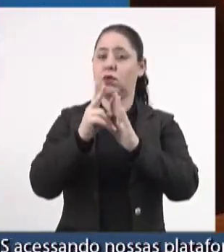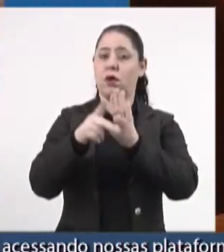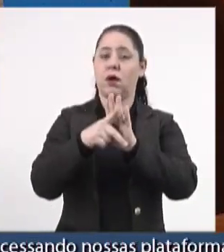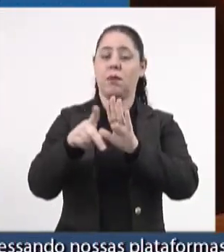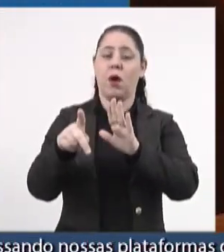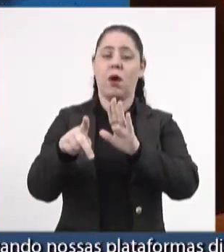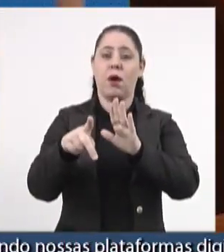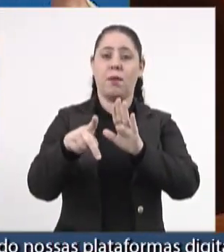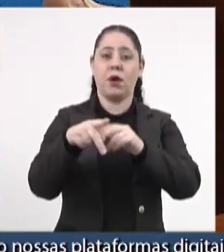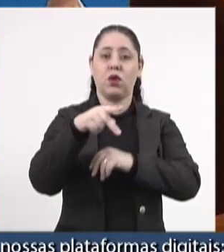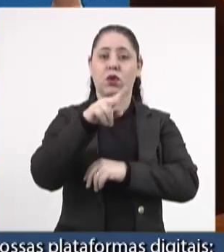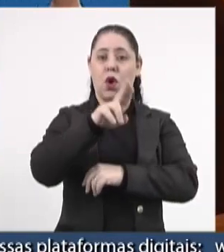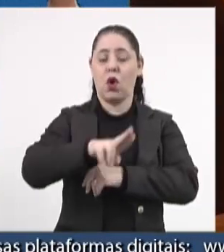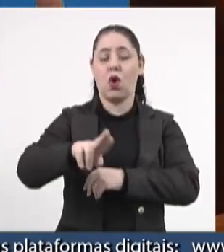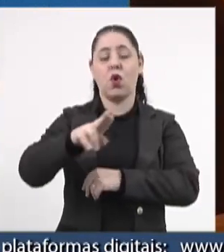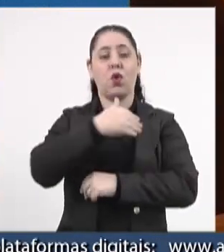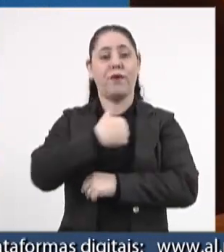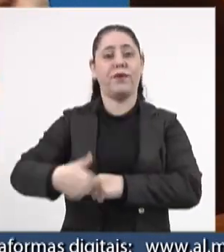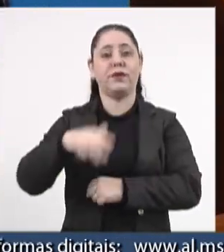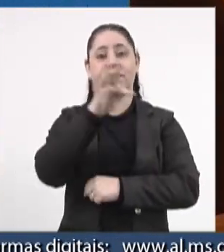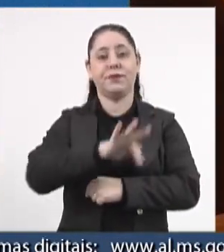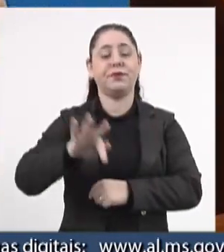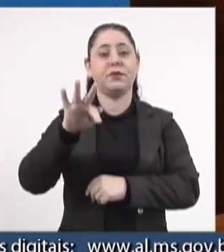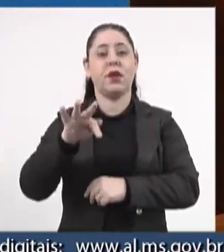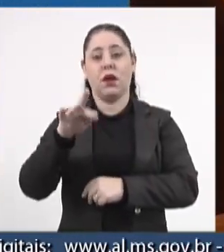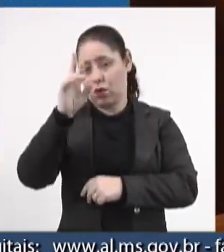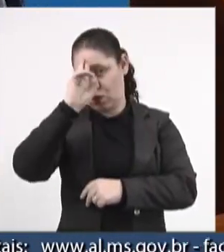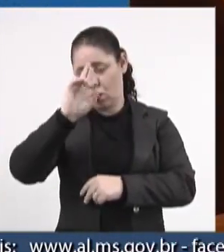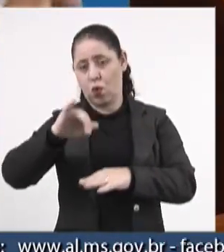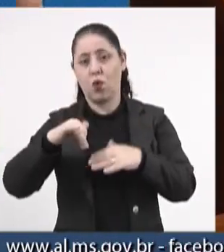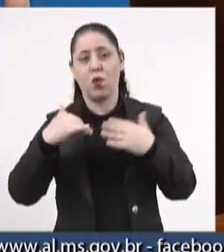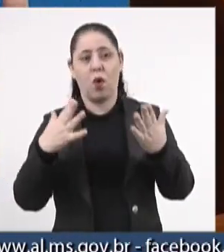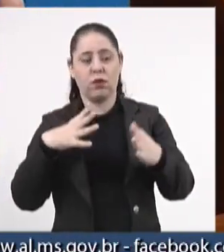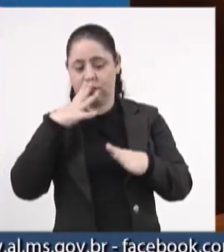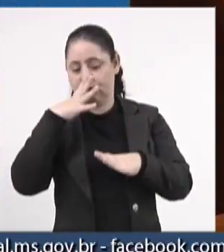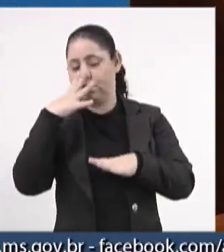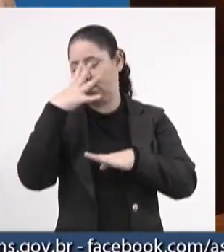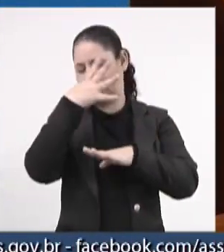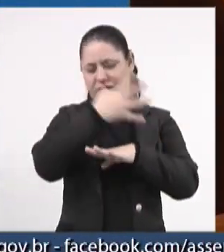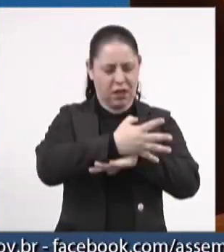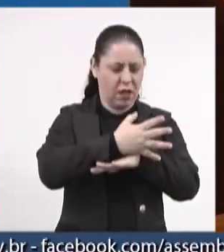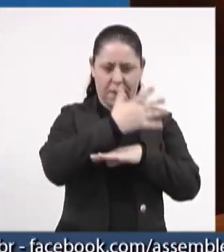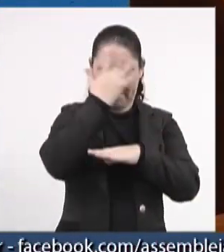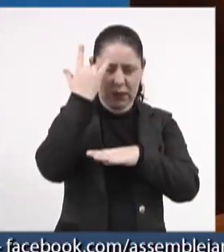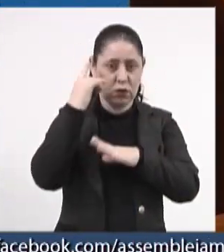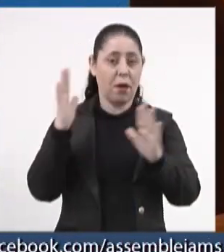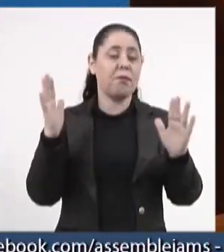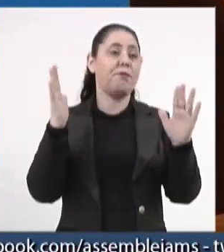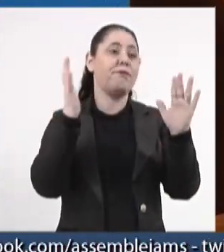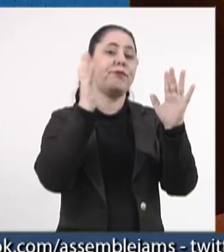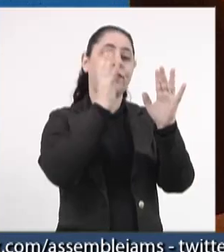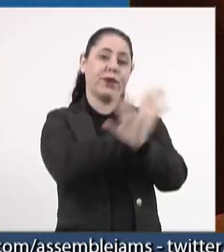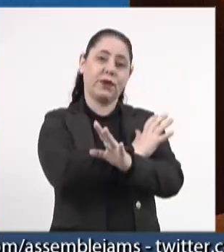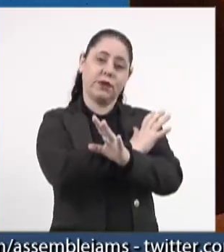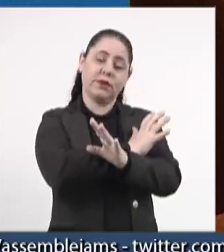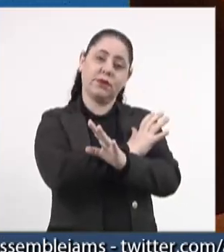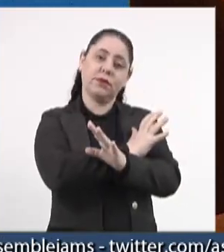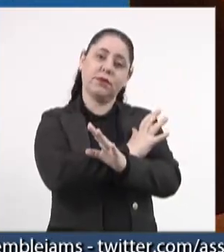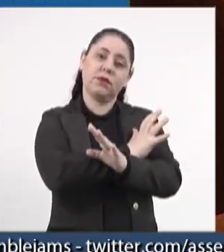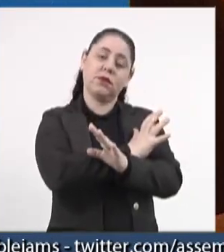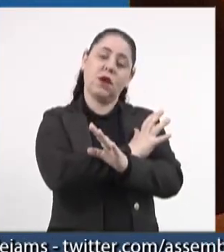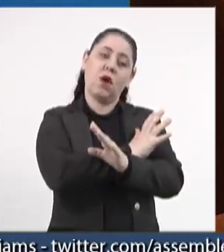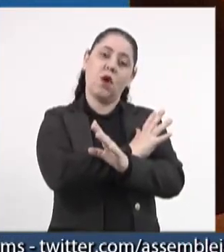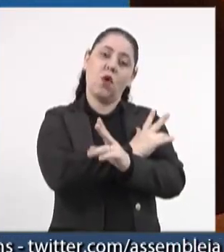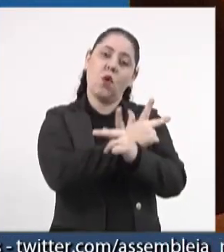ocupam é patrimônio da União. Então, quando há uma invasão para transferir